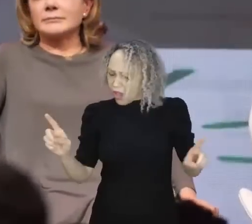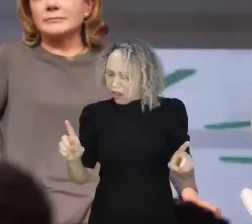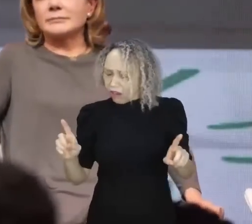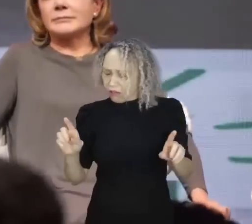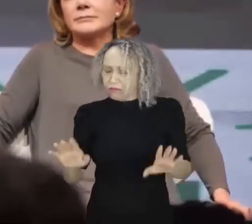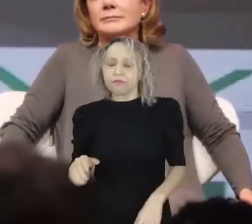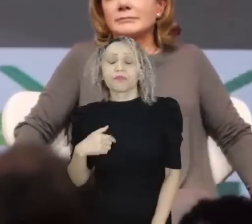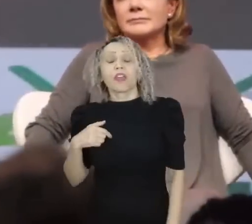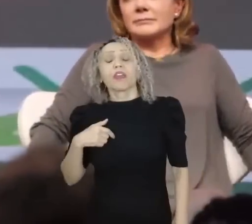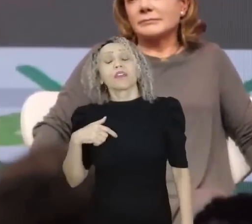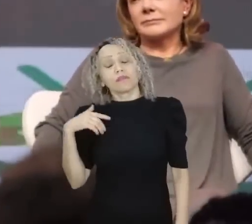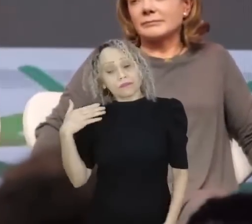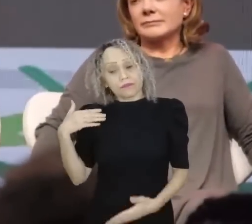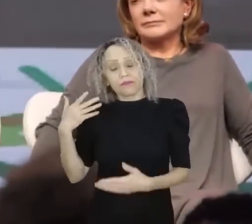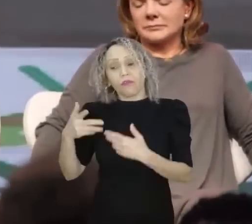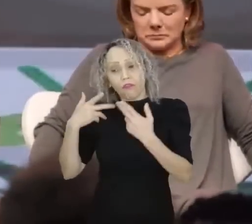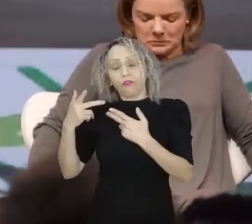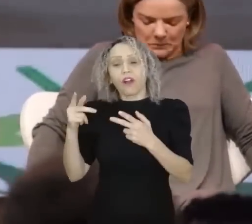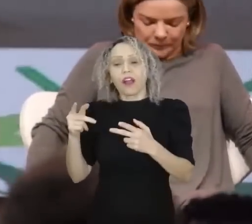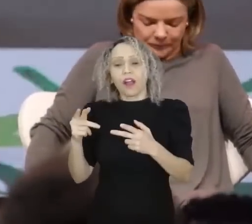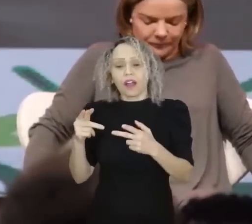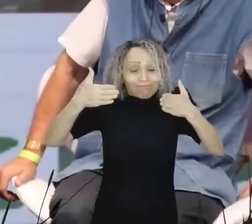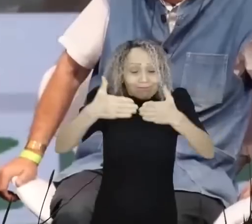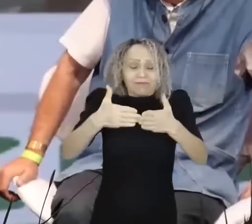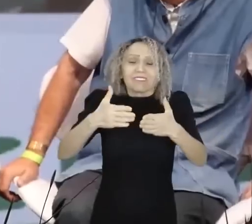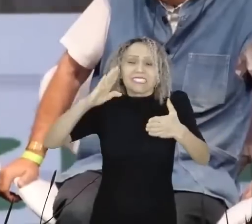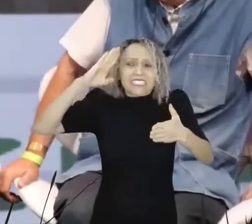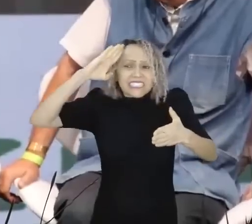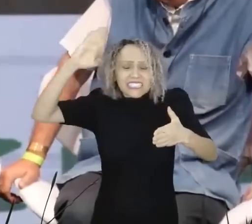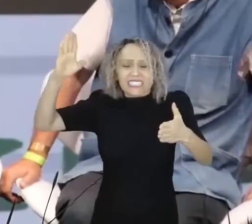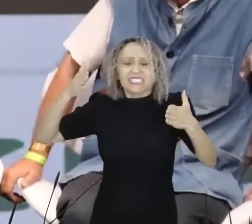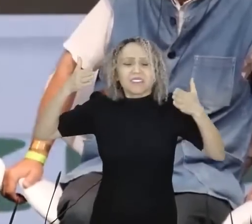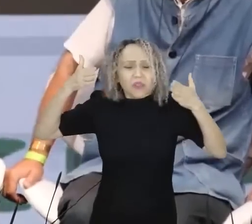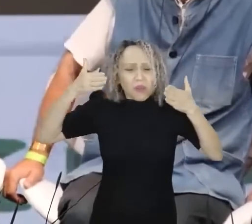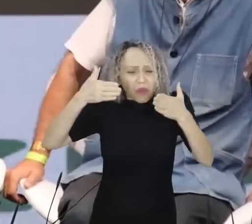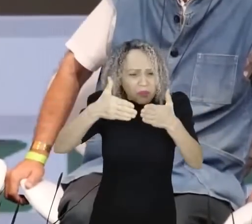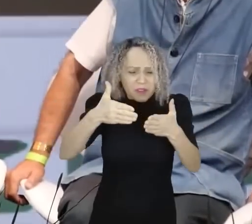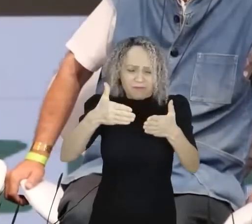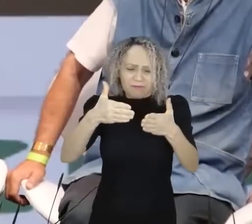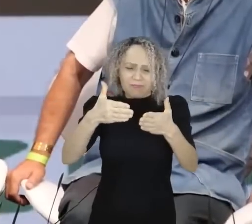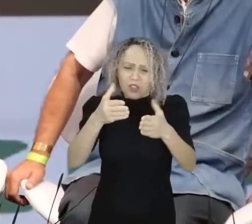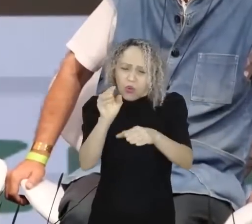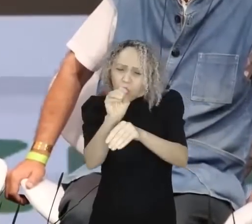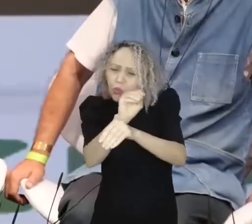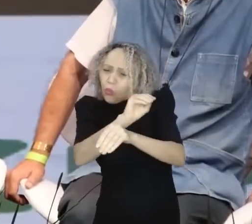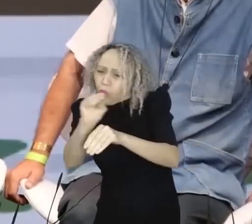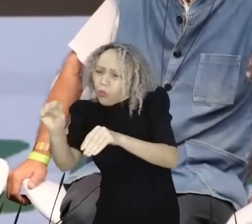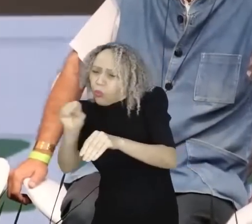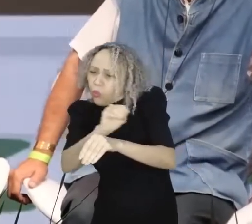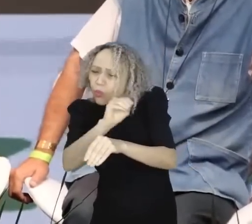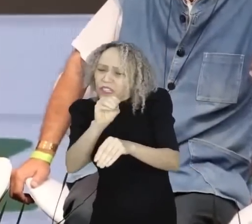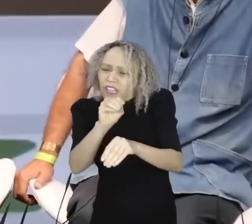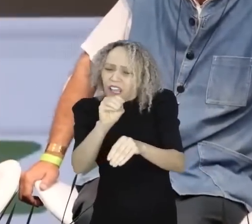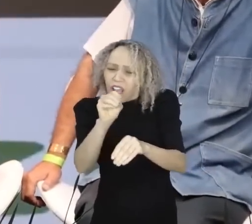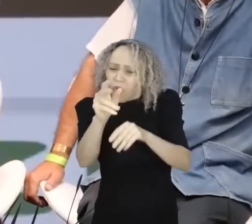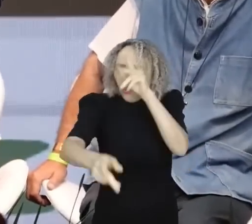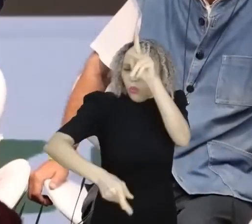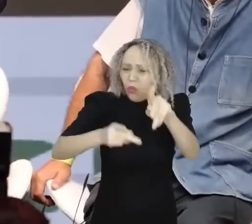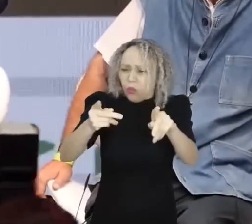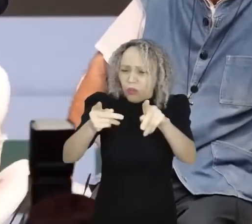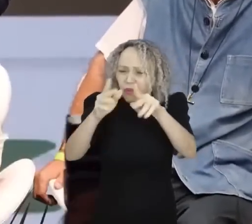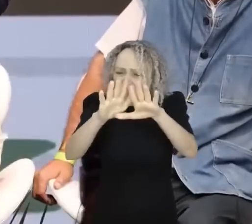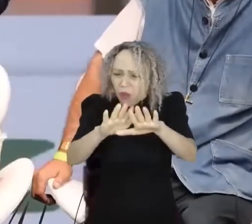pobre é preciso ter muito coração. Com esse povo mais humilde, que tem que ser olhado como cidadãos